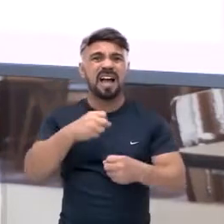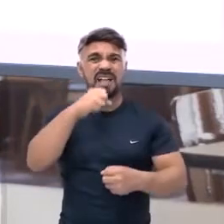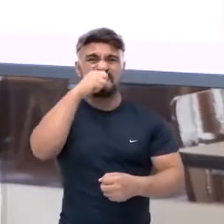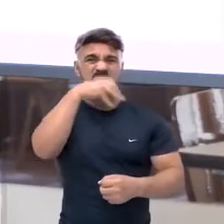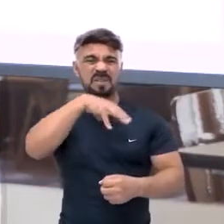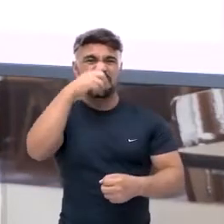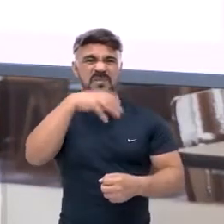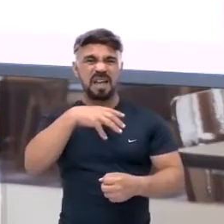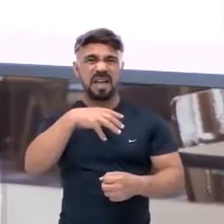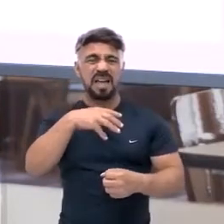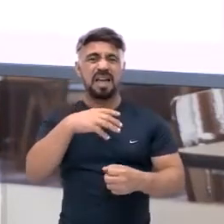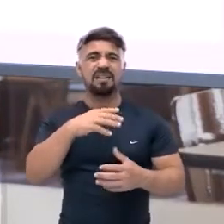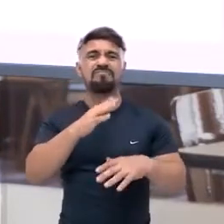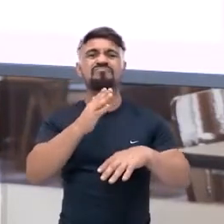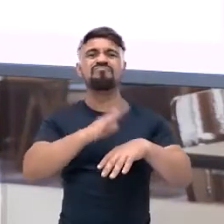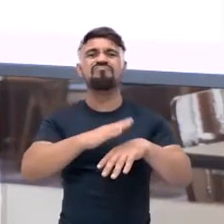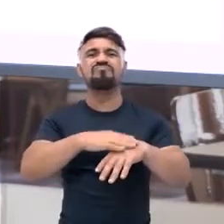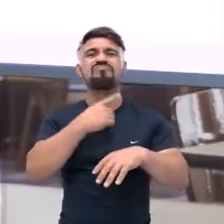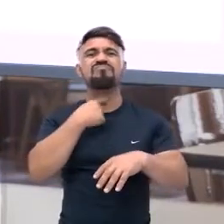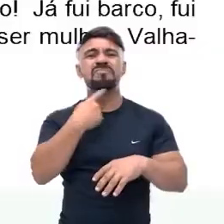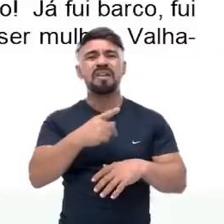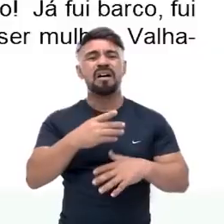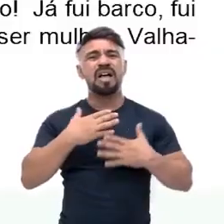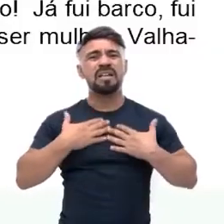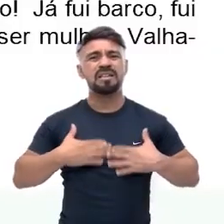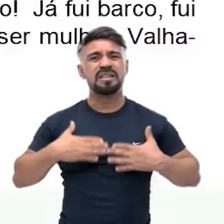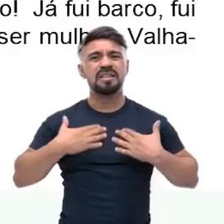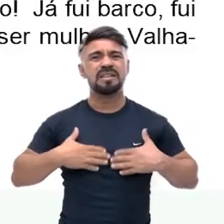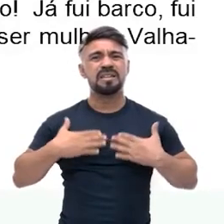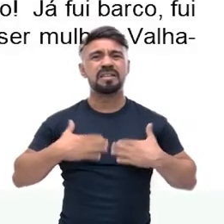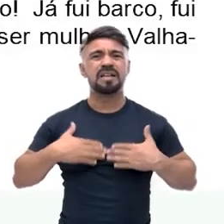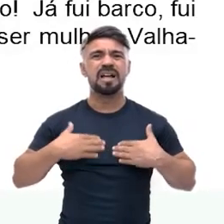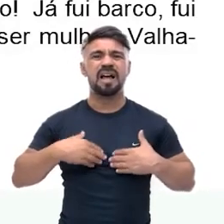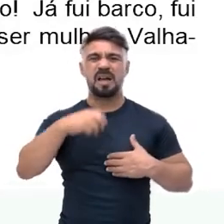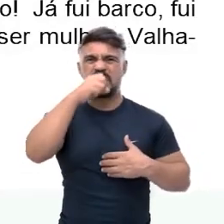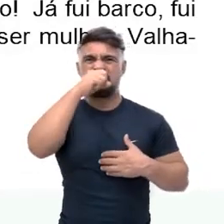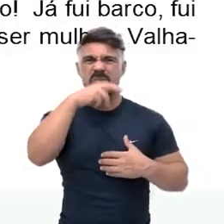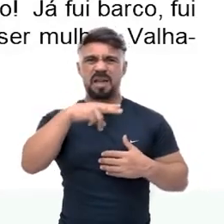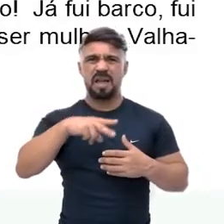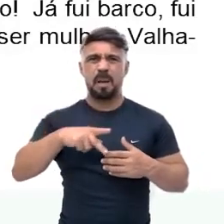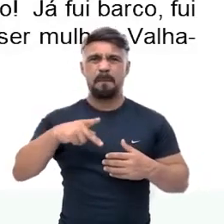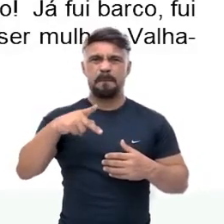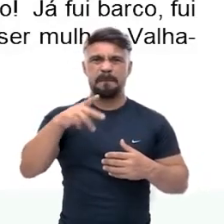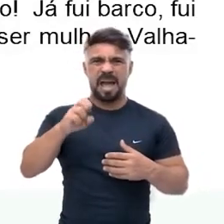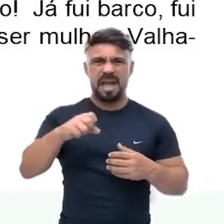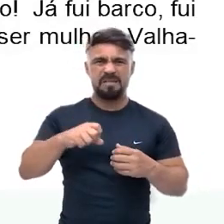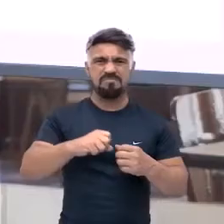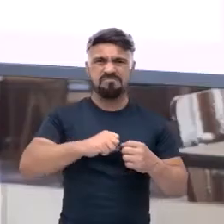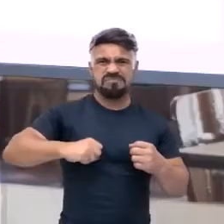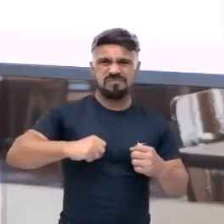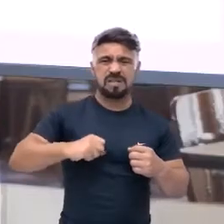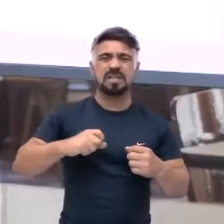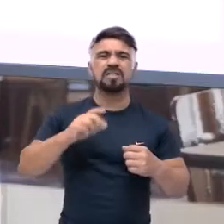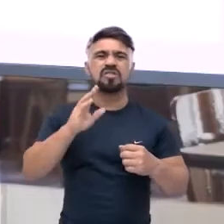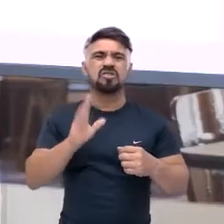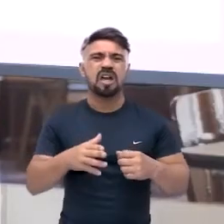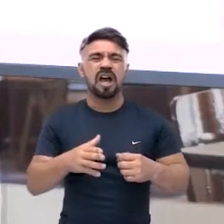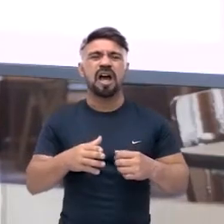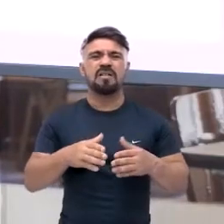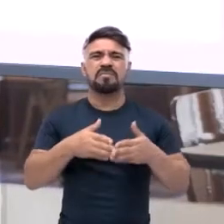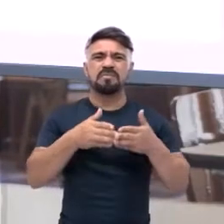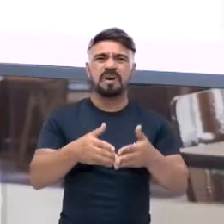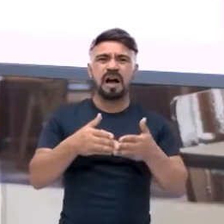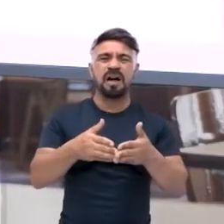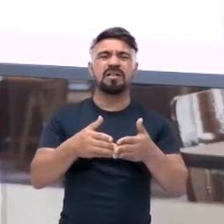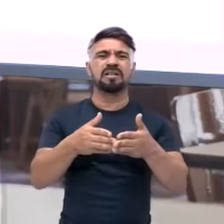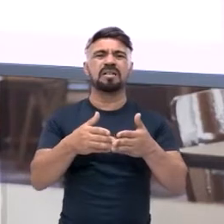leite, a braba dá quando quer. A mansa dá sossegada, a braba levanta o pé. Já fui em barco,